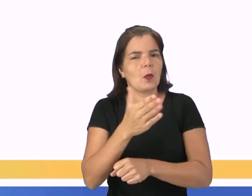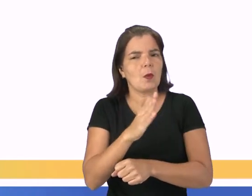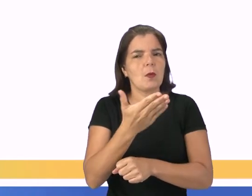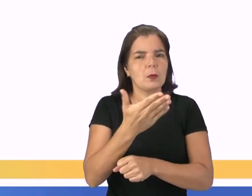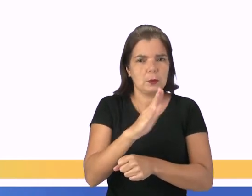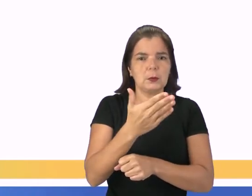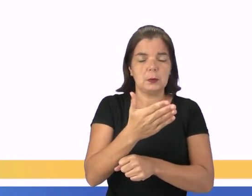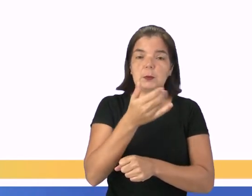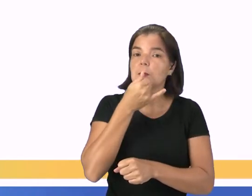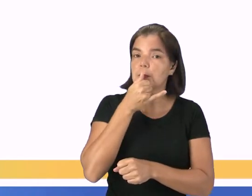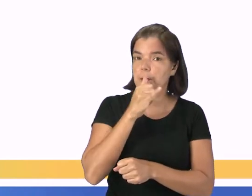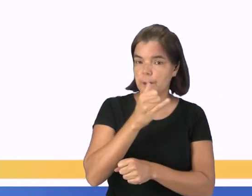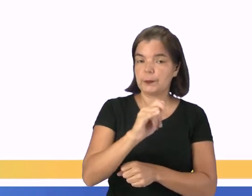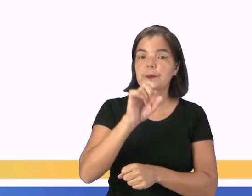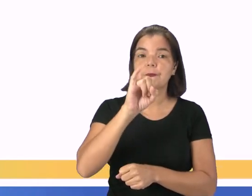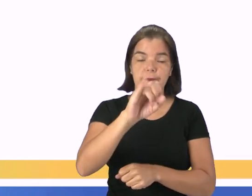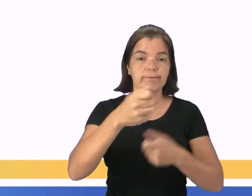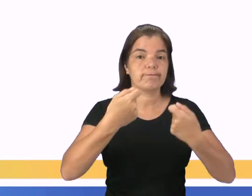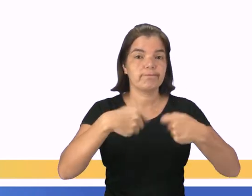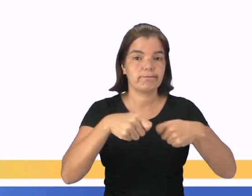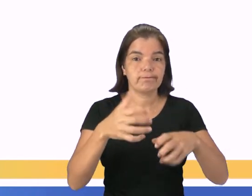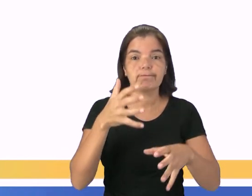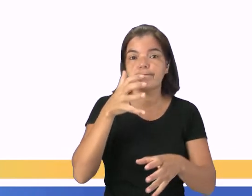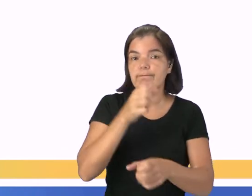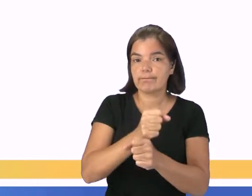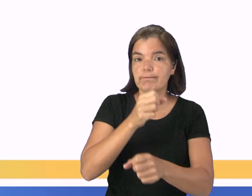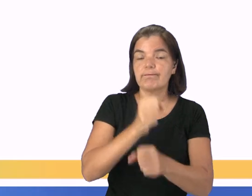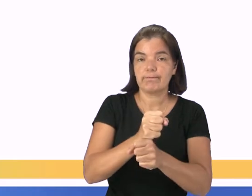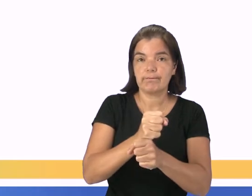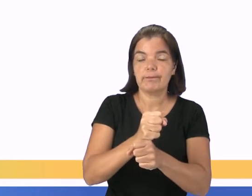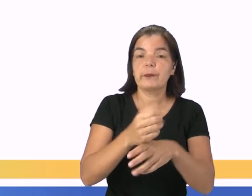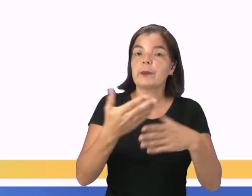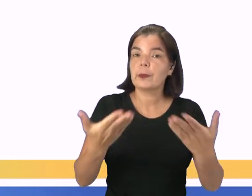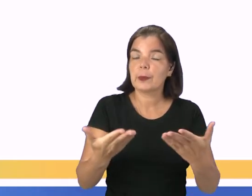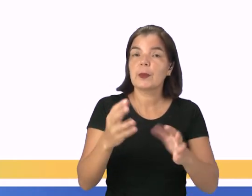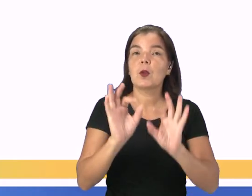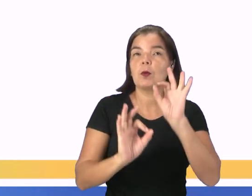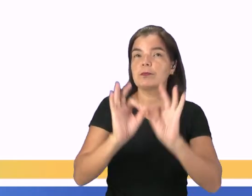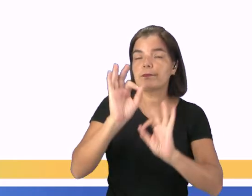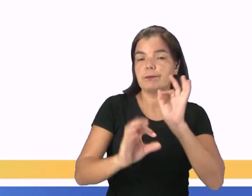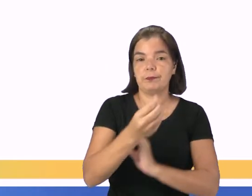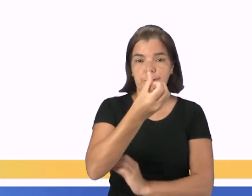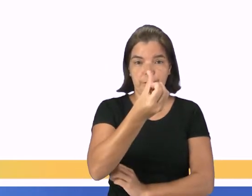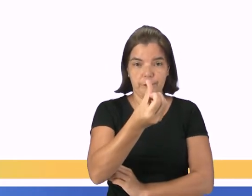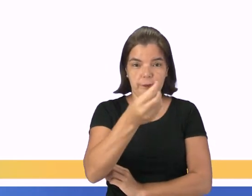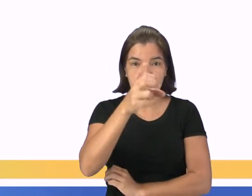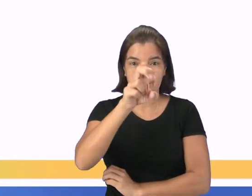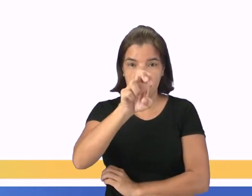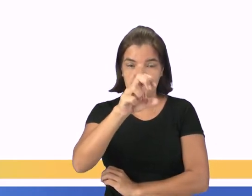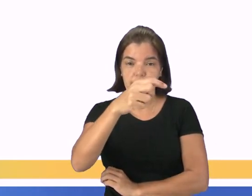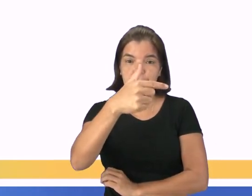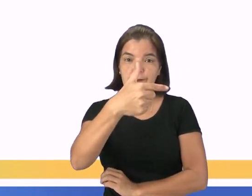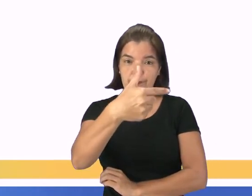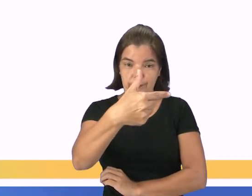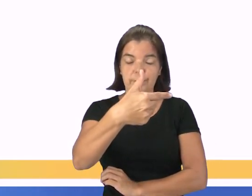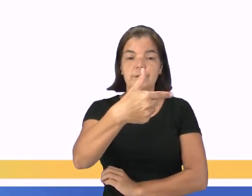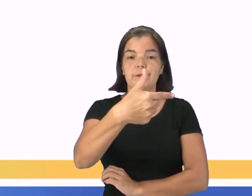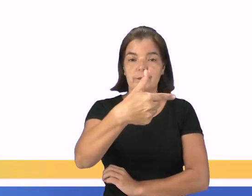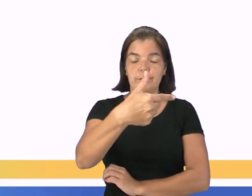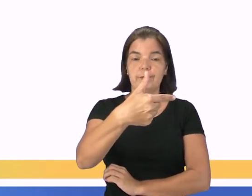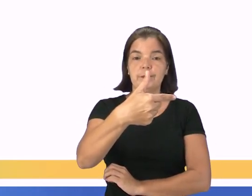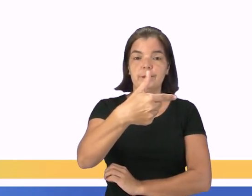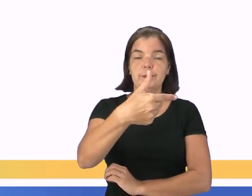97,8 nessa divisão. Então, assim, a redução será de 97,8 kWh mensal. Bom, então